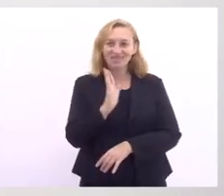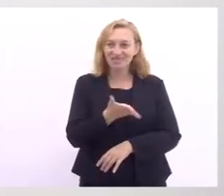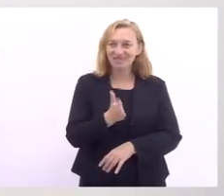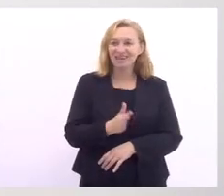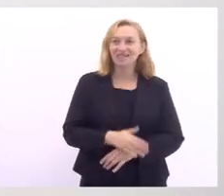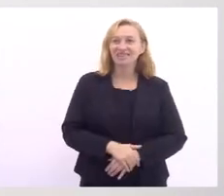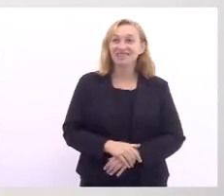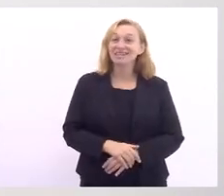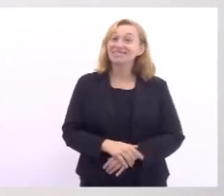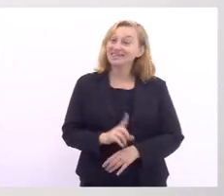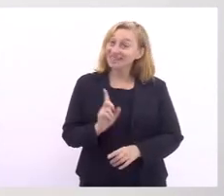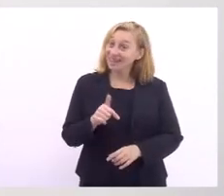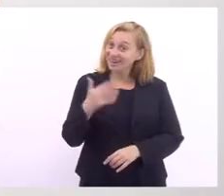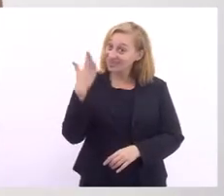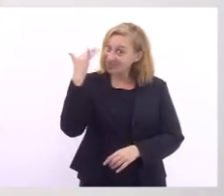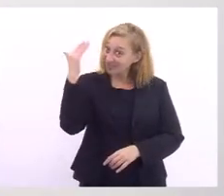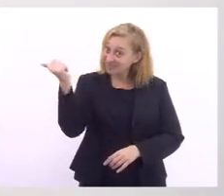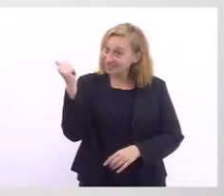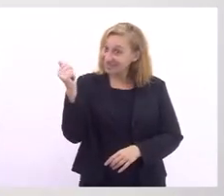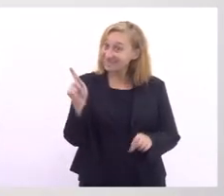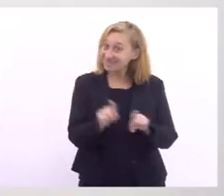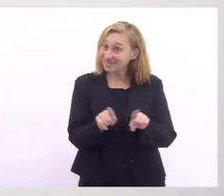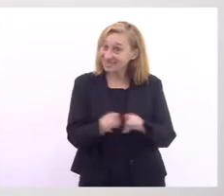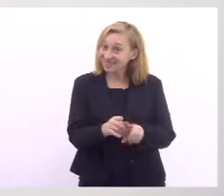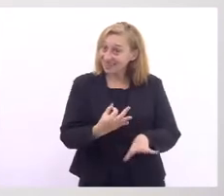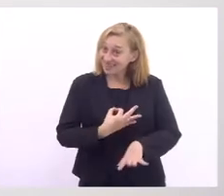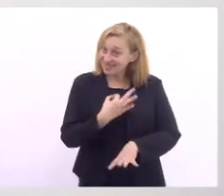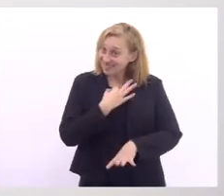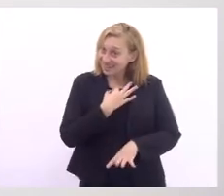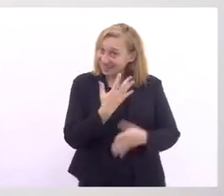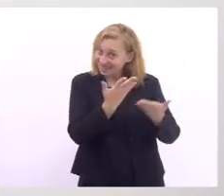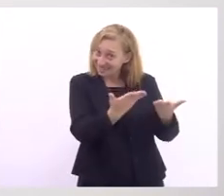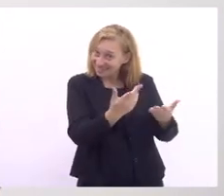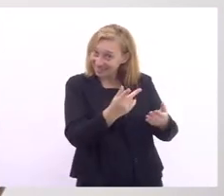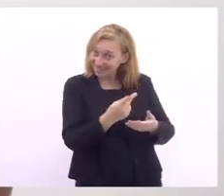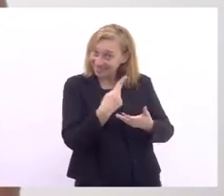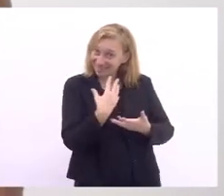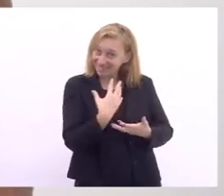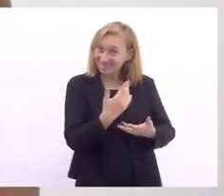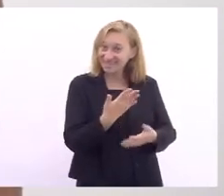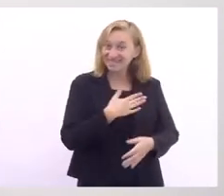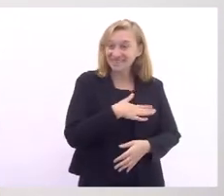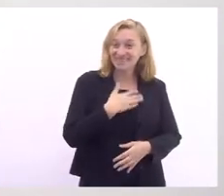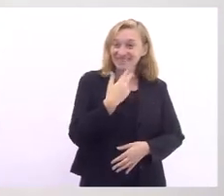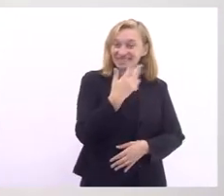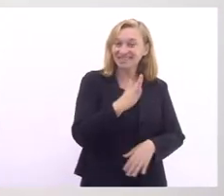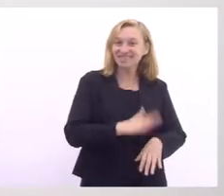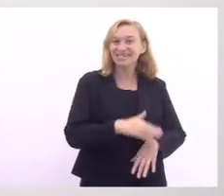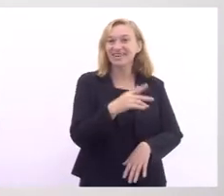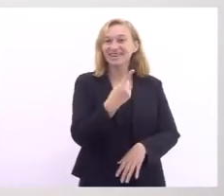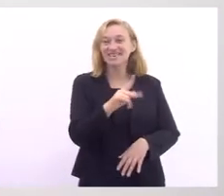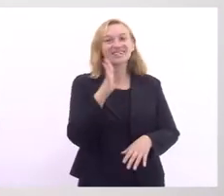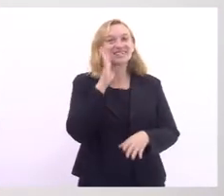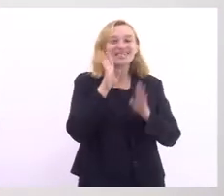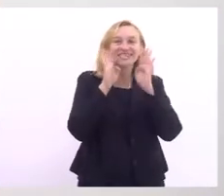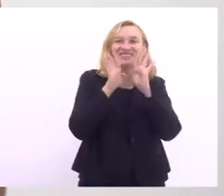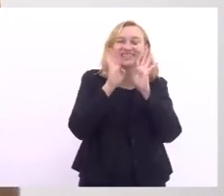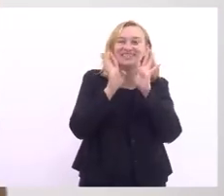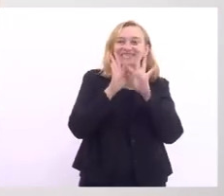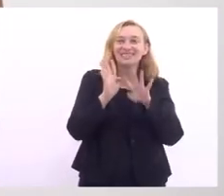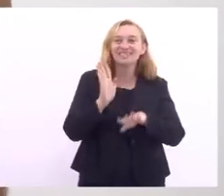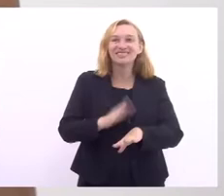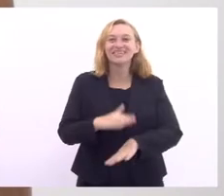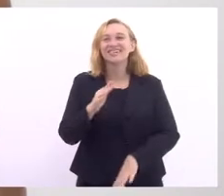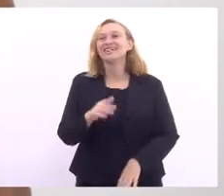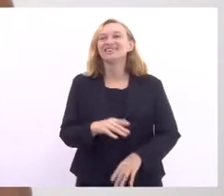e que é muito frágil que deveria então a medalha a gente quer que eu tiro mais a casa do Fluminense no Facebook acho que muitas pessoas